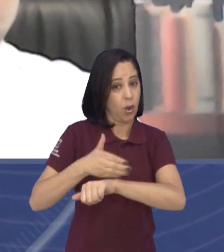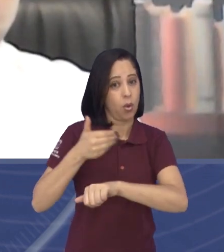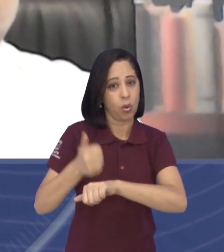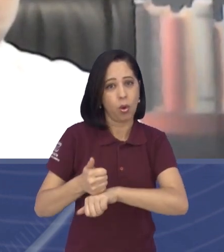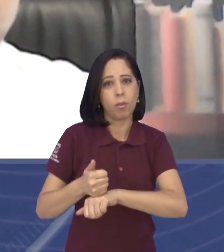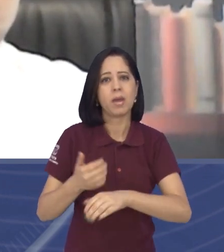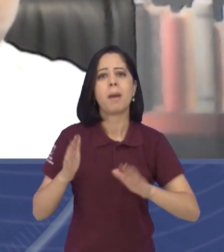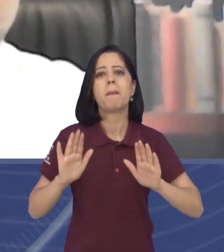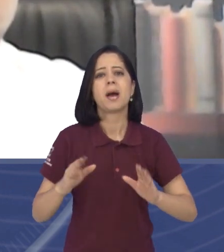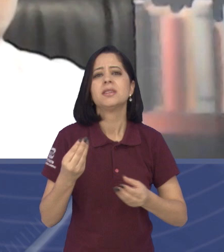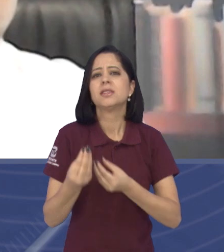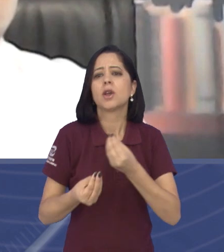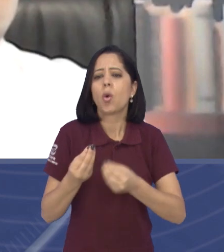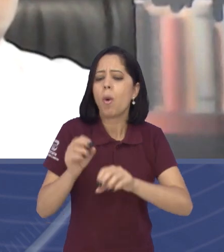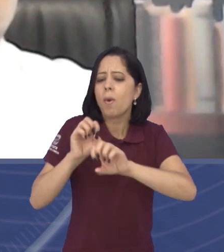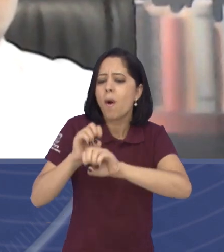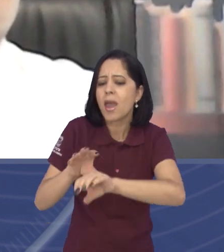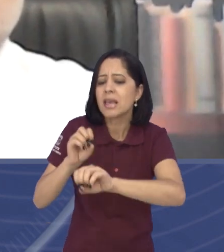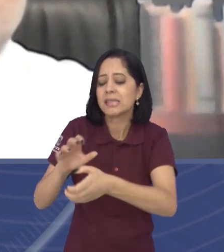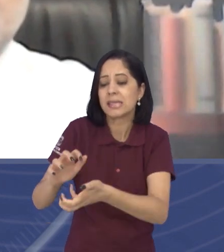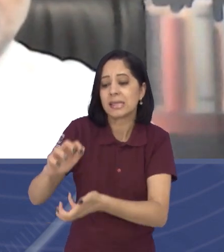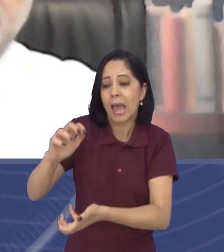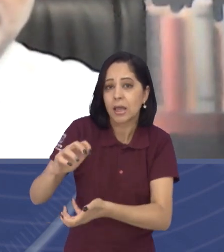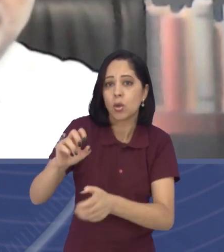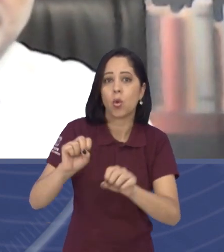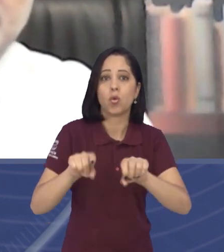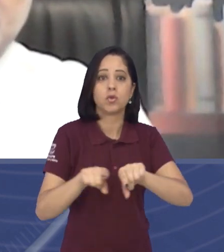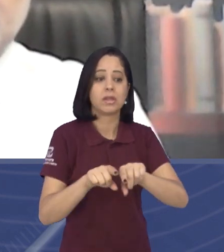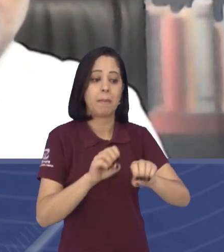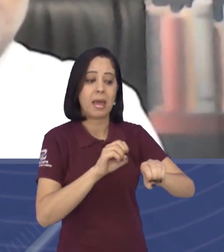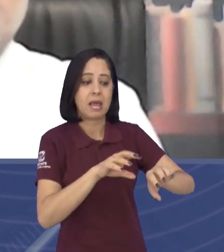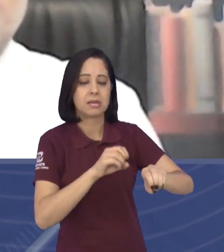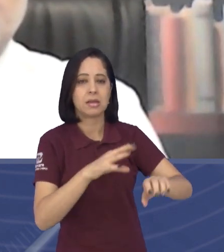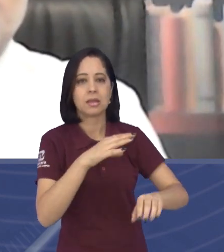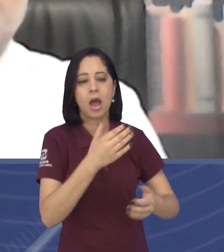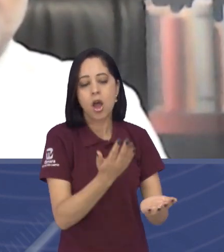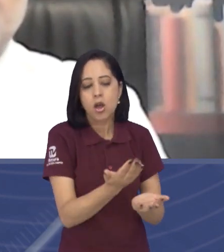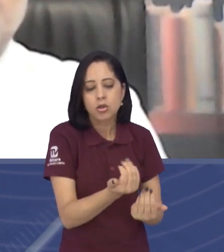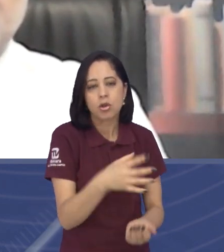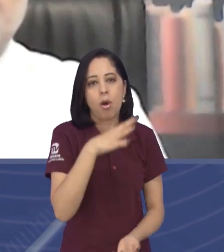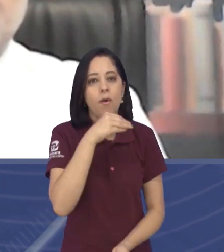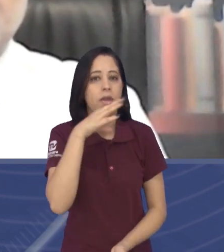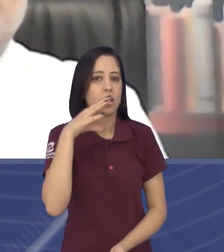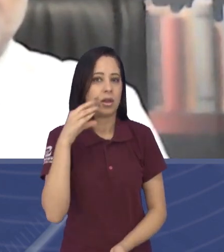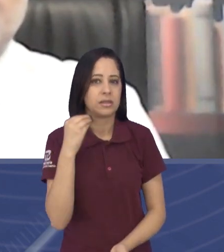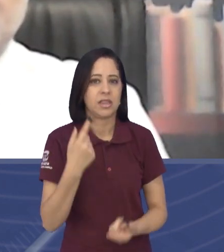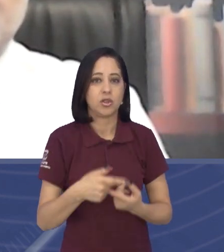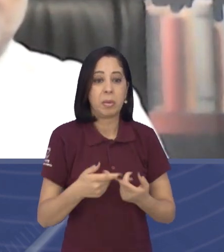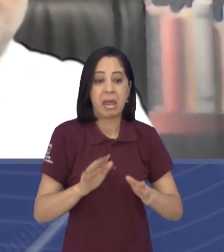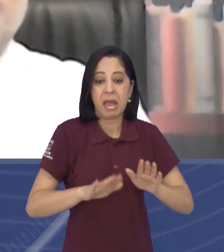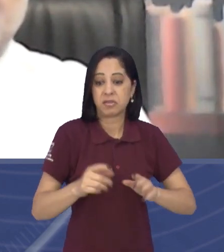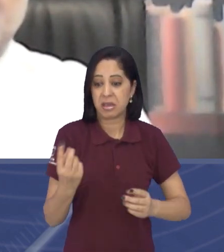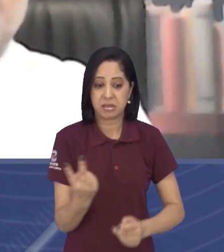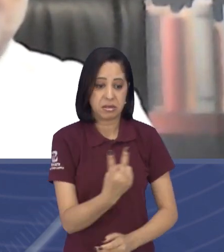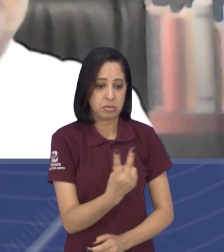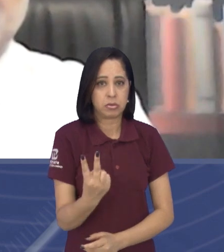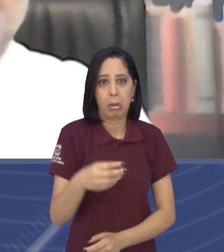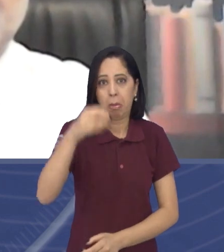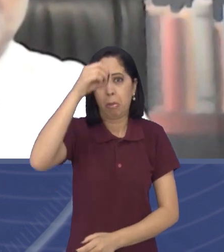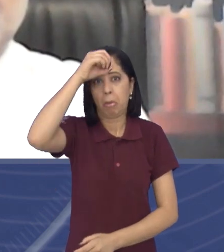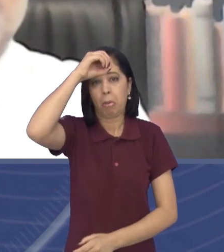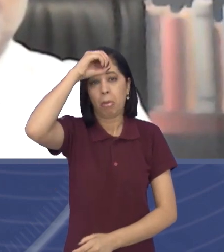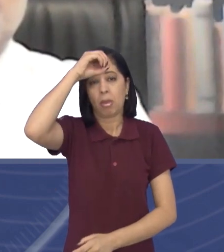nas pessoas mais velhas ou também nos jovens, adolescentes, que às vezes não têm essa malícia, né? E aí acabam se